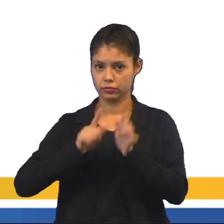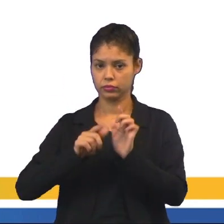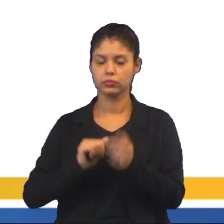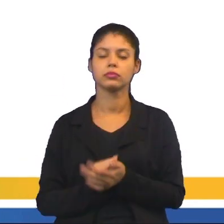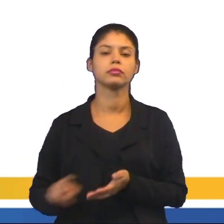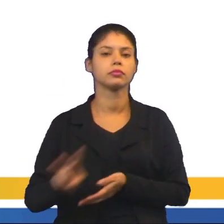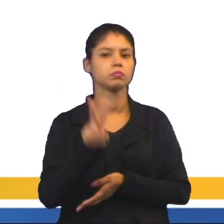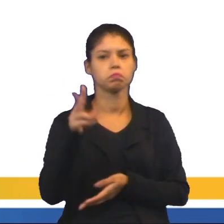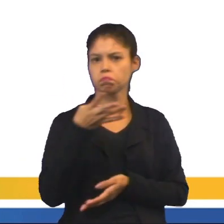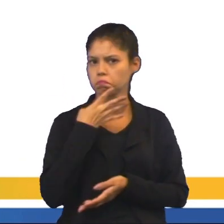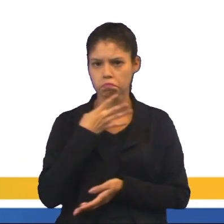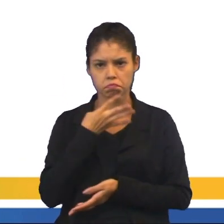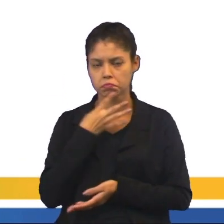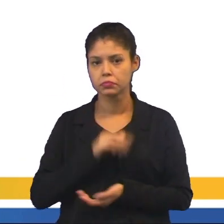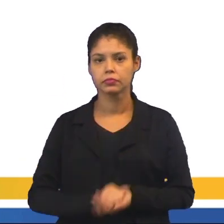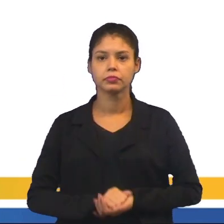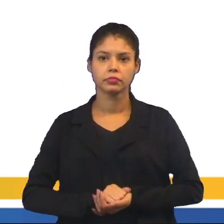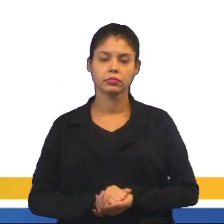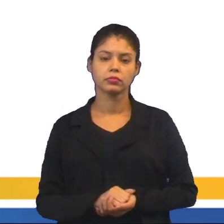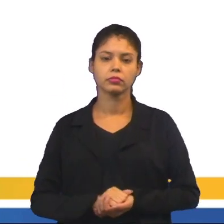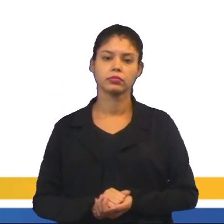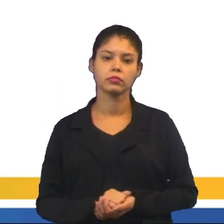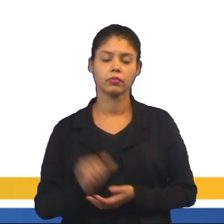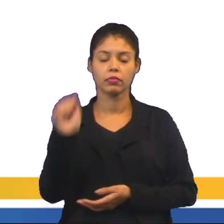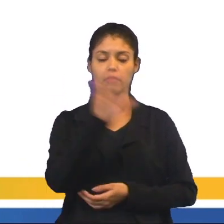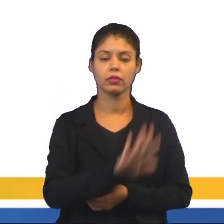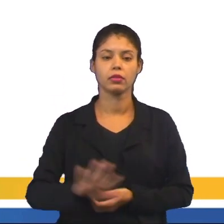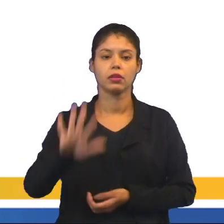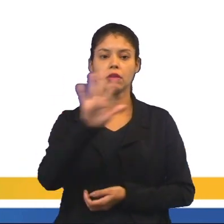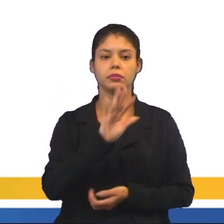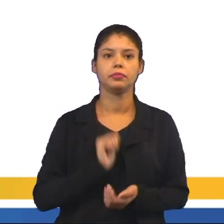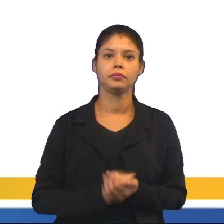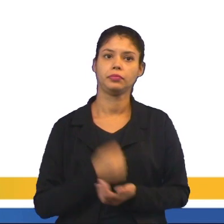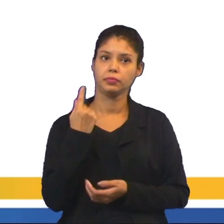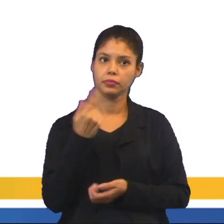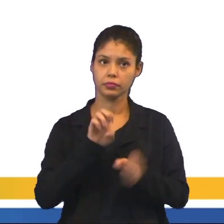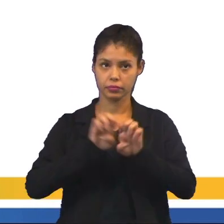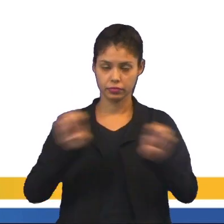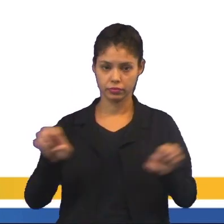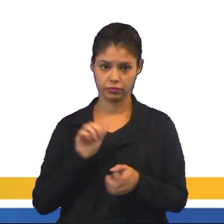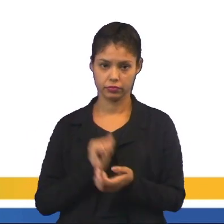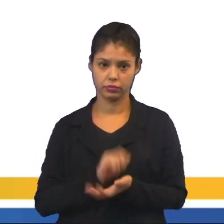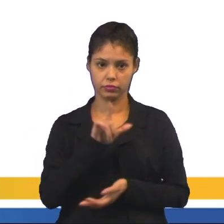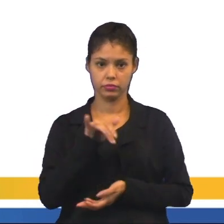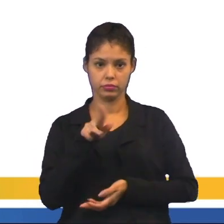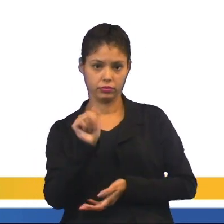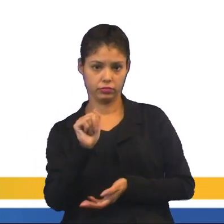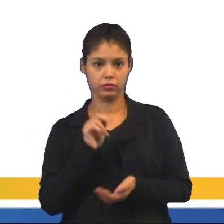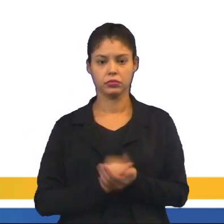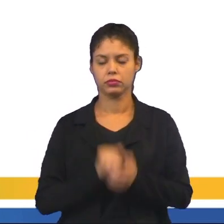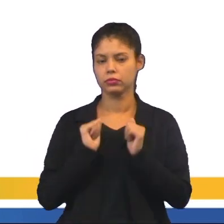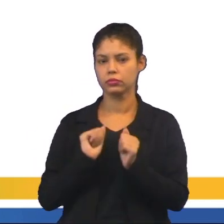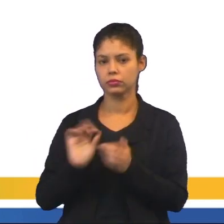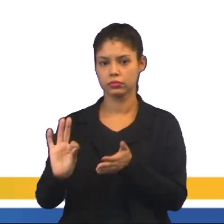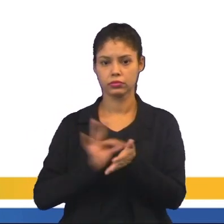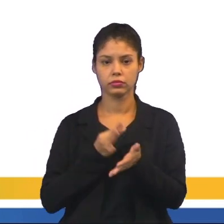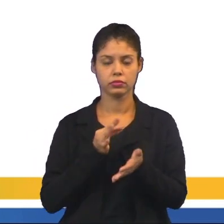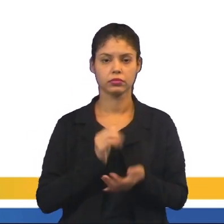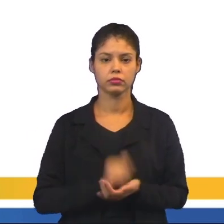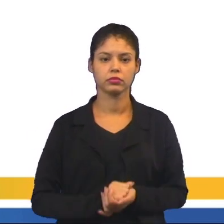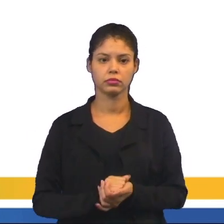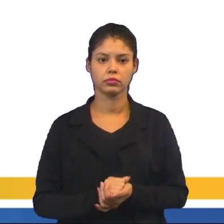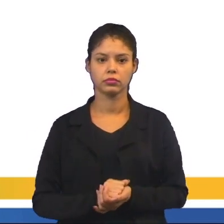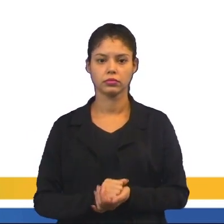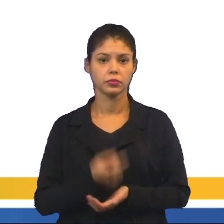os valores desconhecidos. De modo geral, uma equação linear pode ser descrita